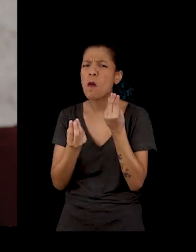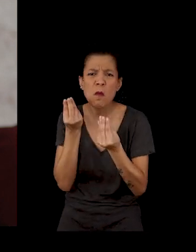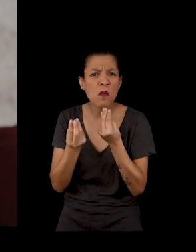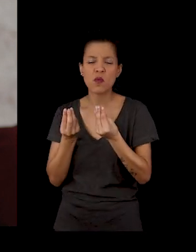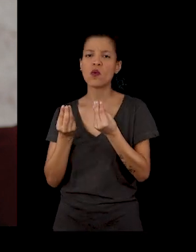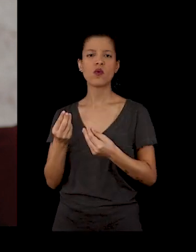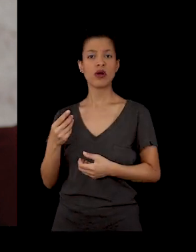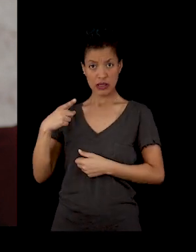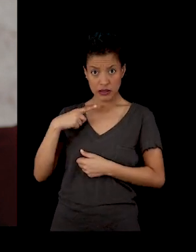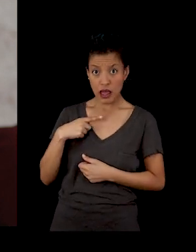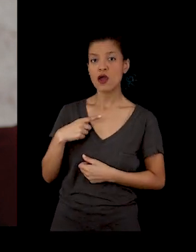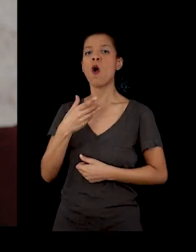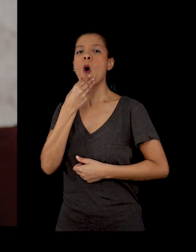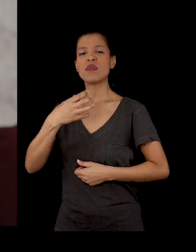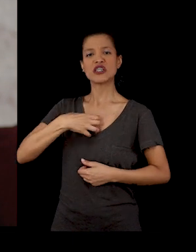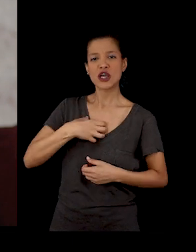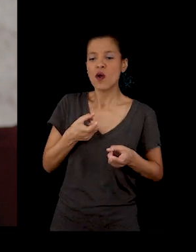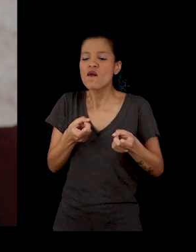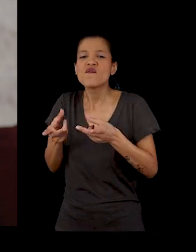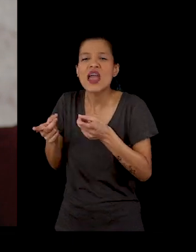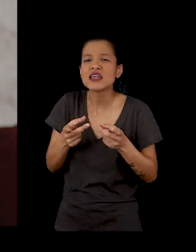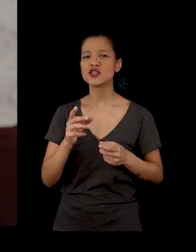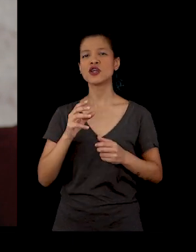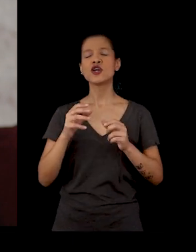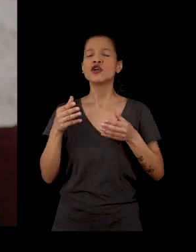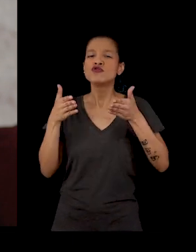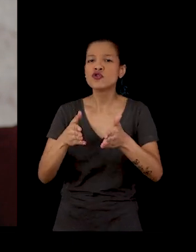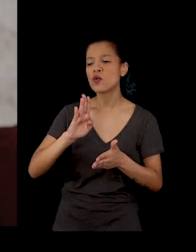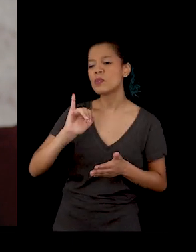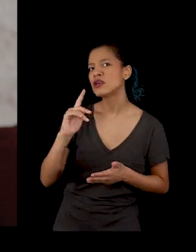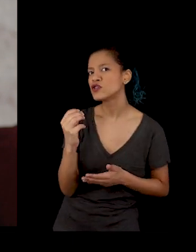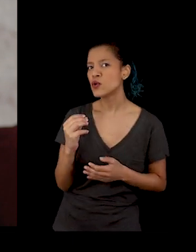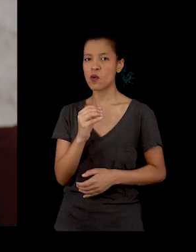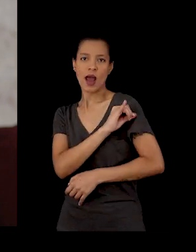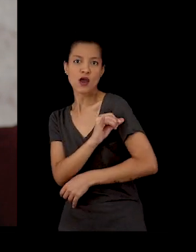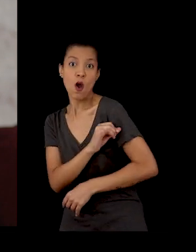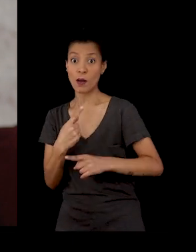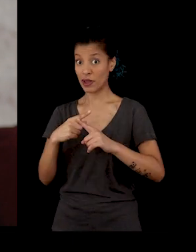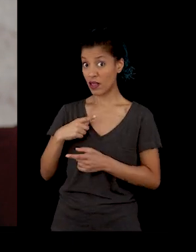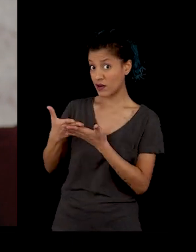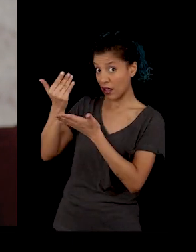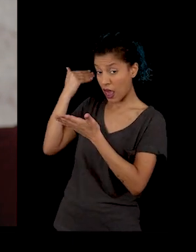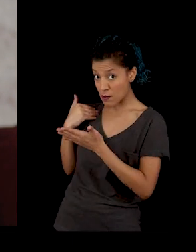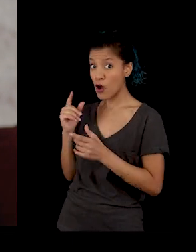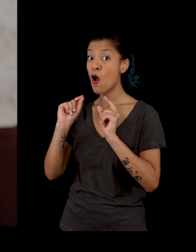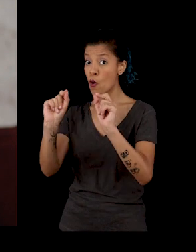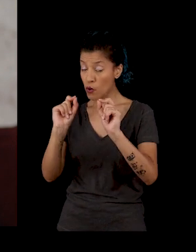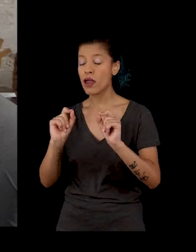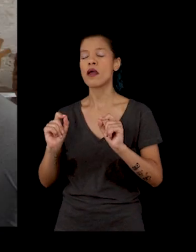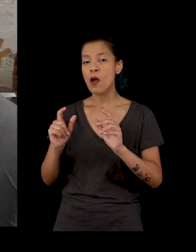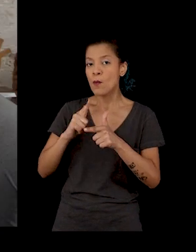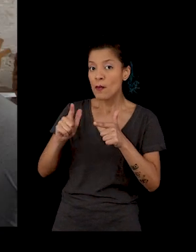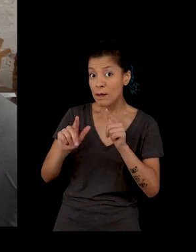não, olha, Lima, é um bicheiro carioca que enriqueceu com o escândalo da mandioca que houve